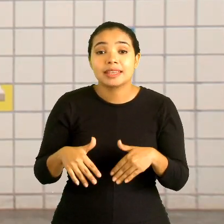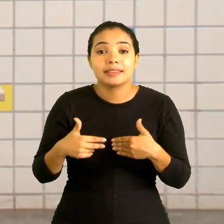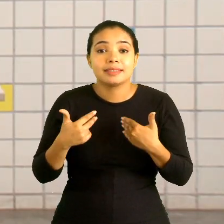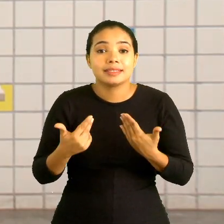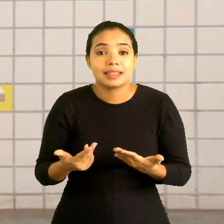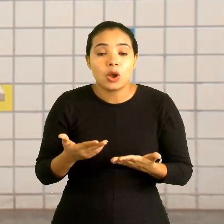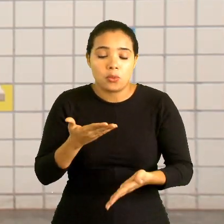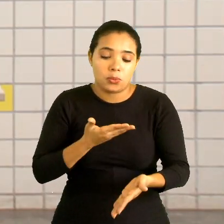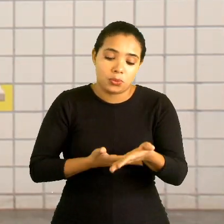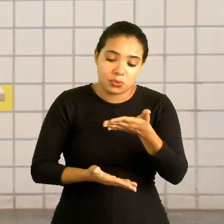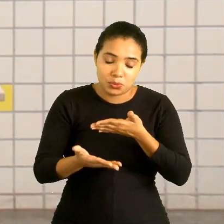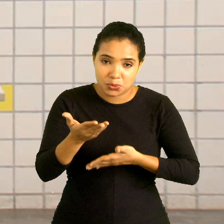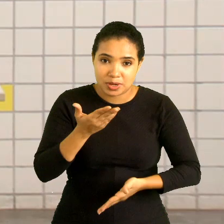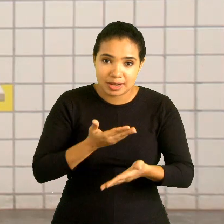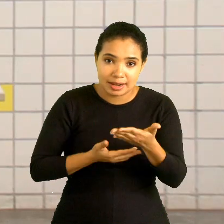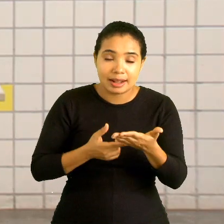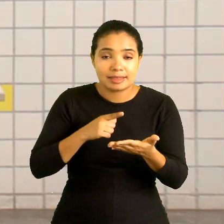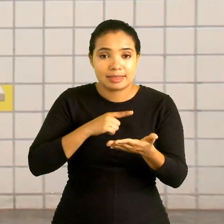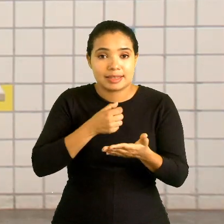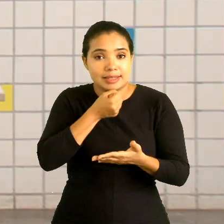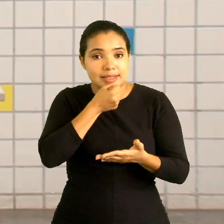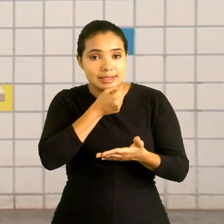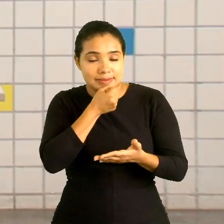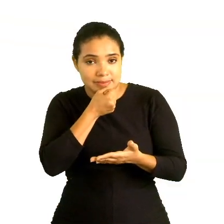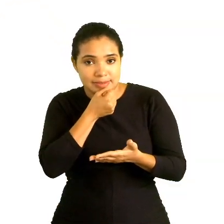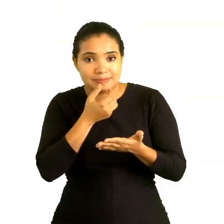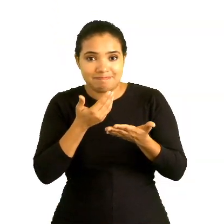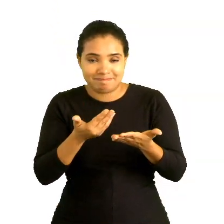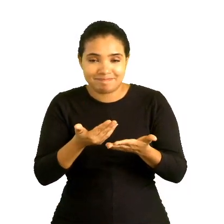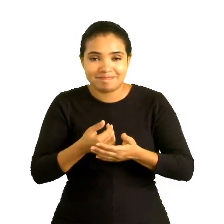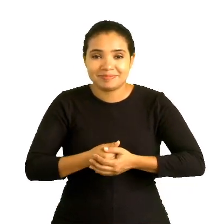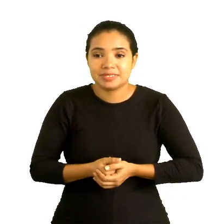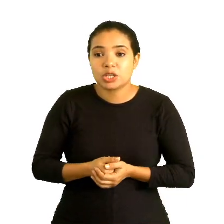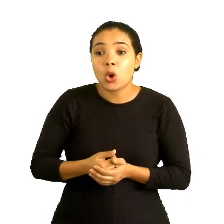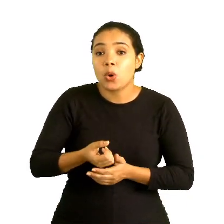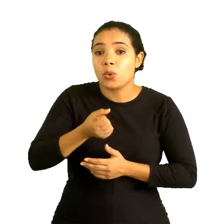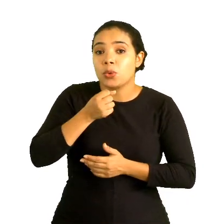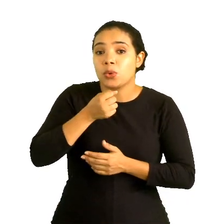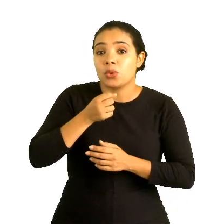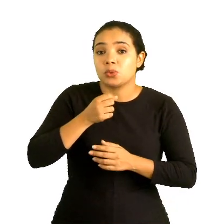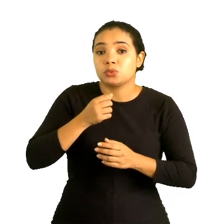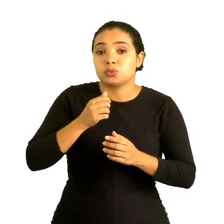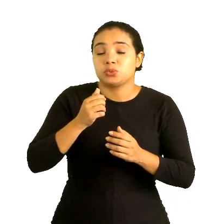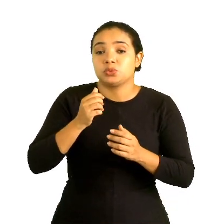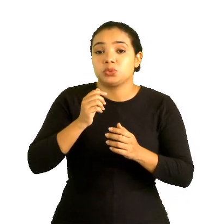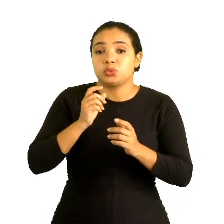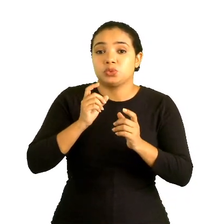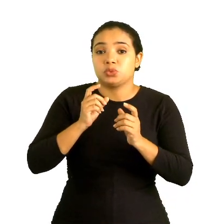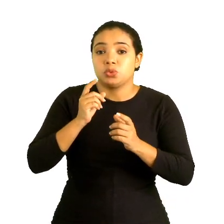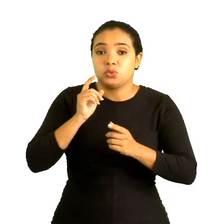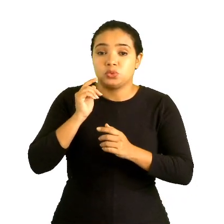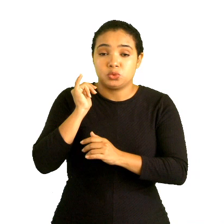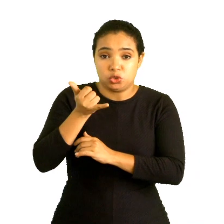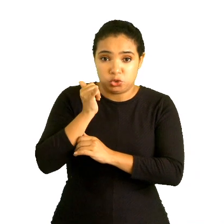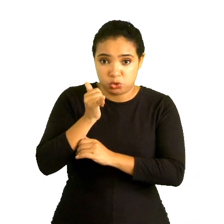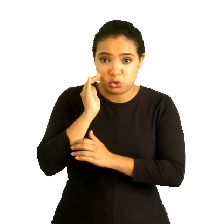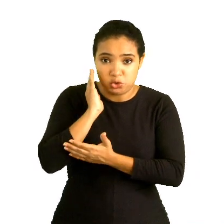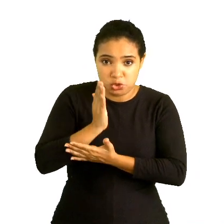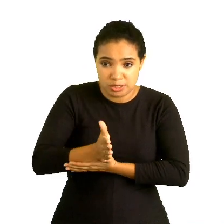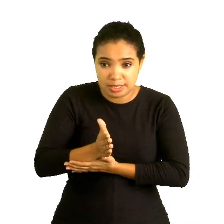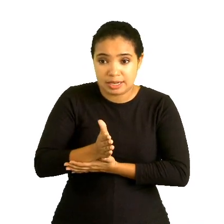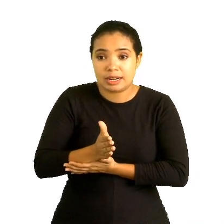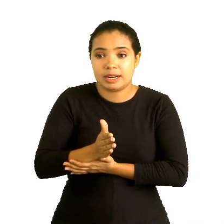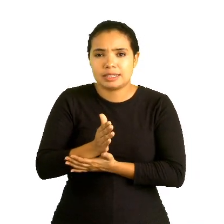essa interação entre entrevistador e entrevistado. O discurso direto é a reprodução fidedigna da fala